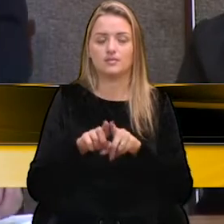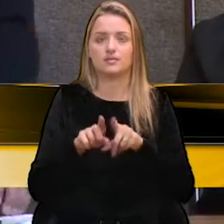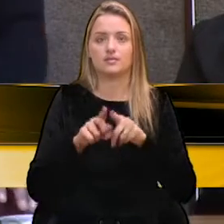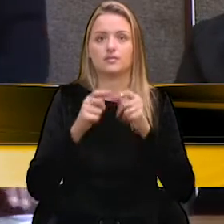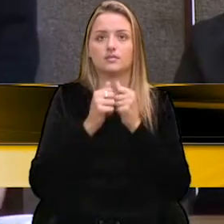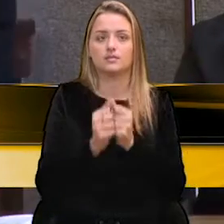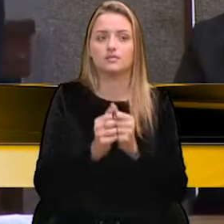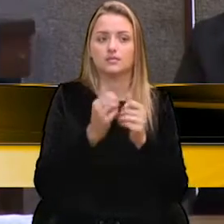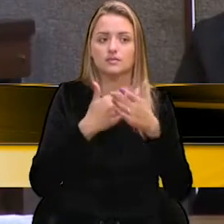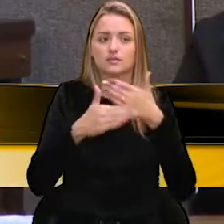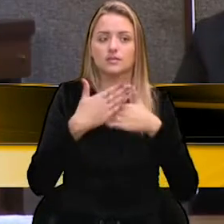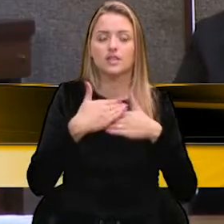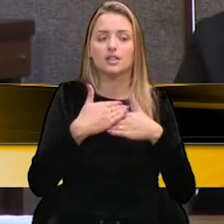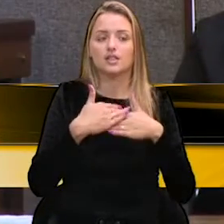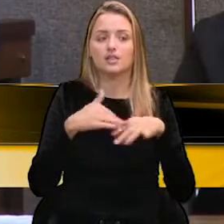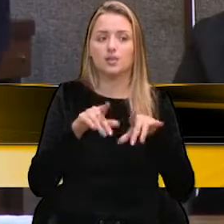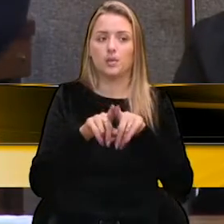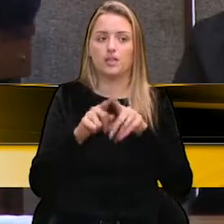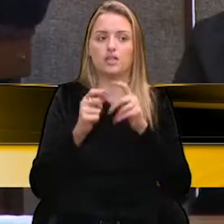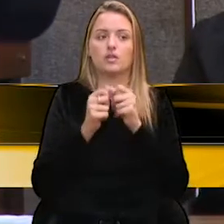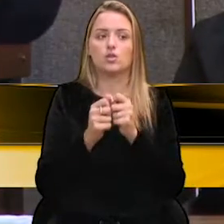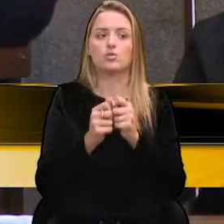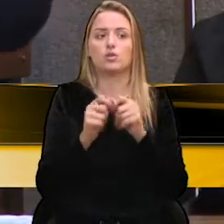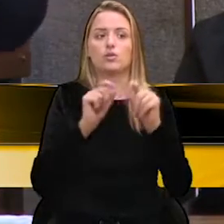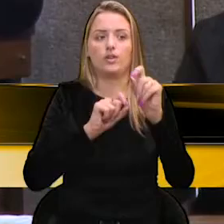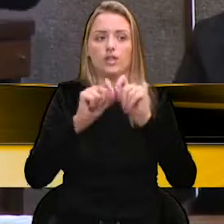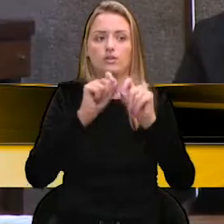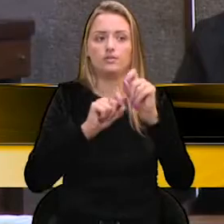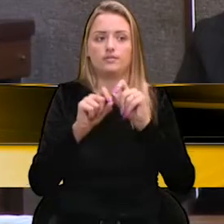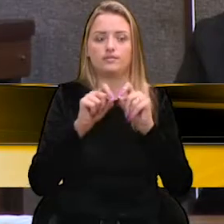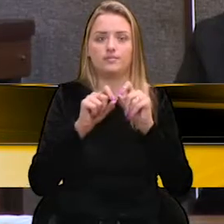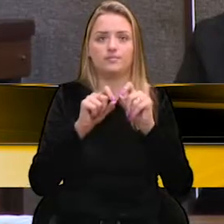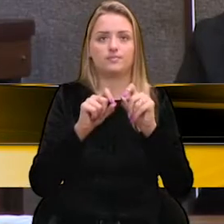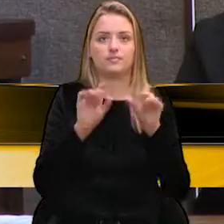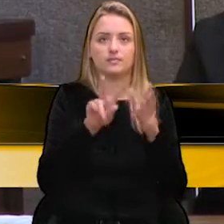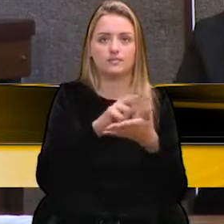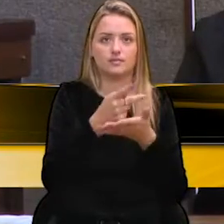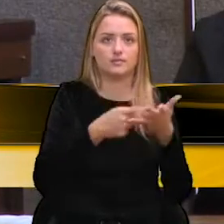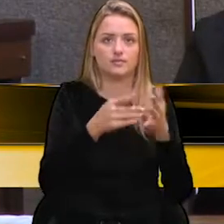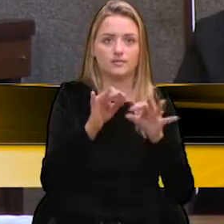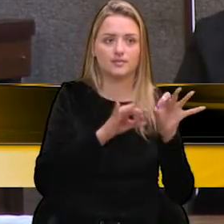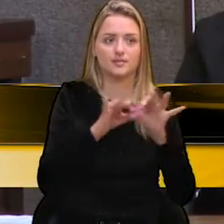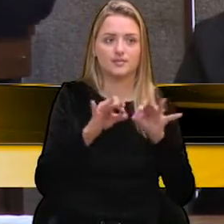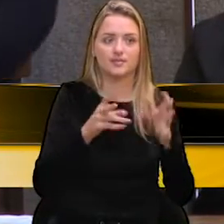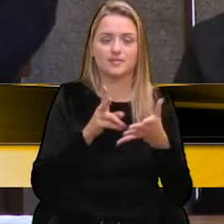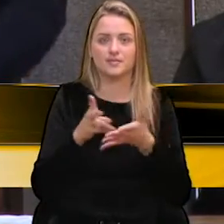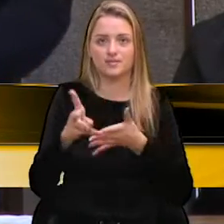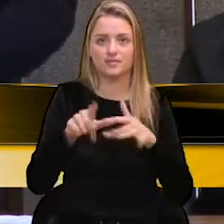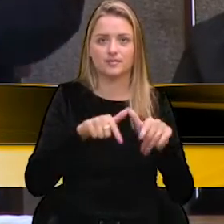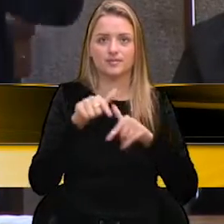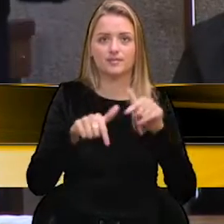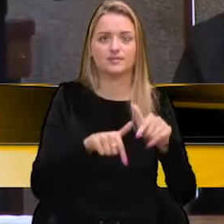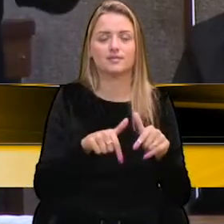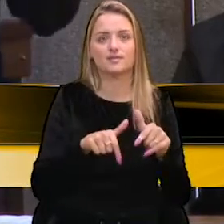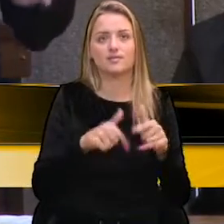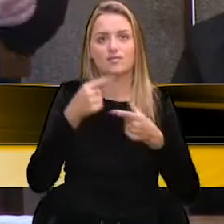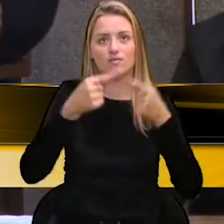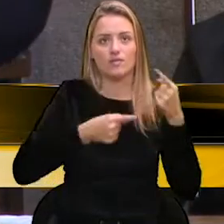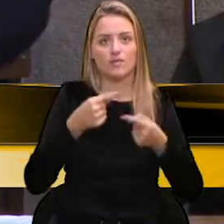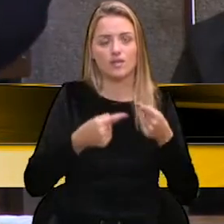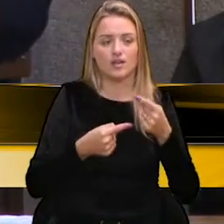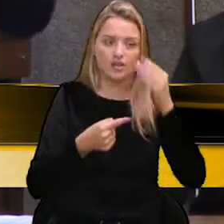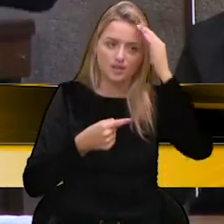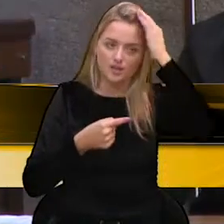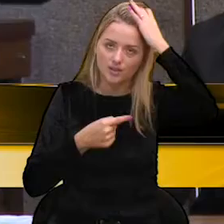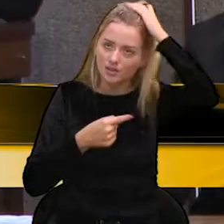nobres padres que nós, para nós derrubar esse parecer, para nós votar contra esse parecer, para que esse projeto possa continuar trabalhando dentro dessa casa, tramitando